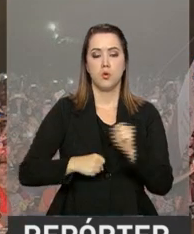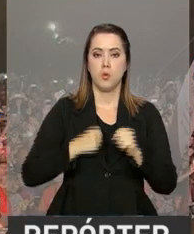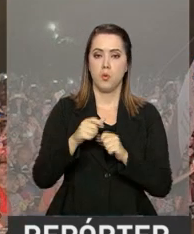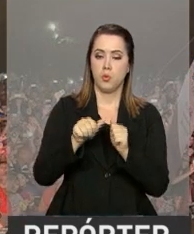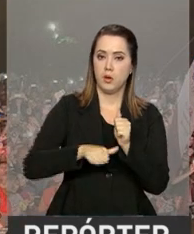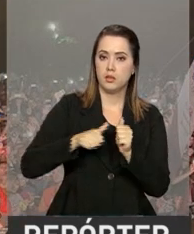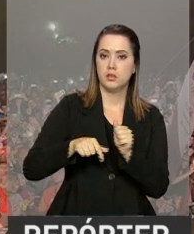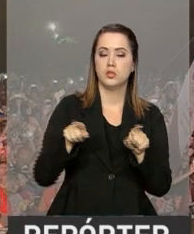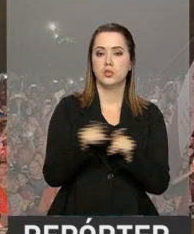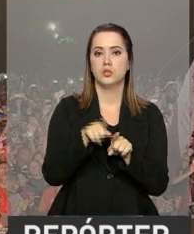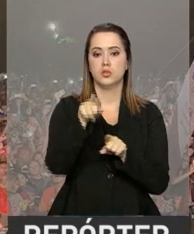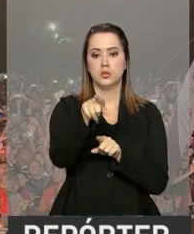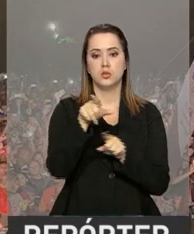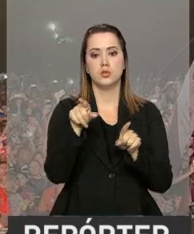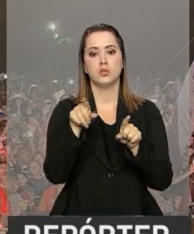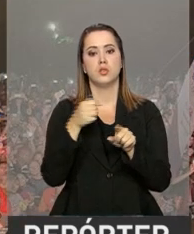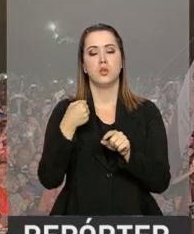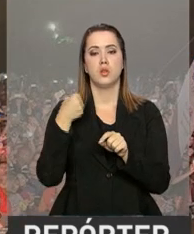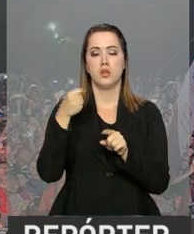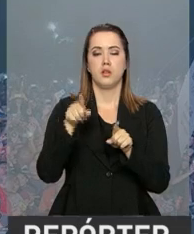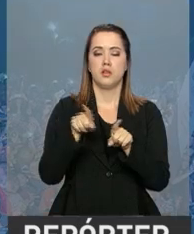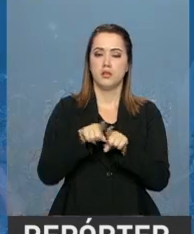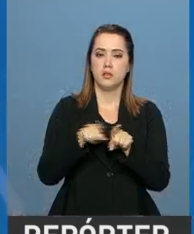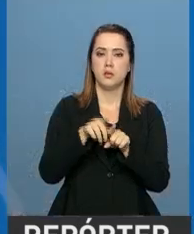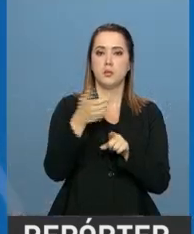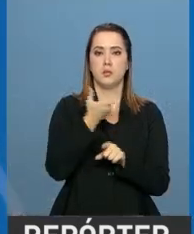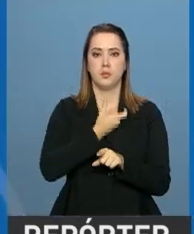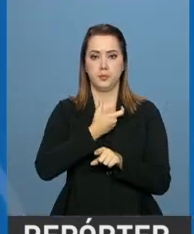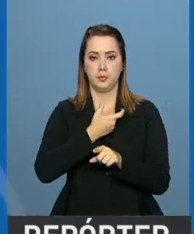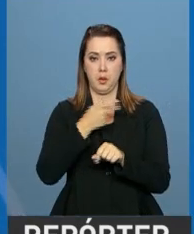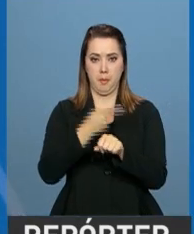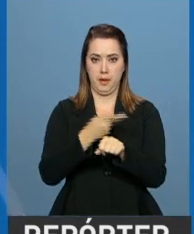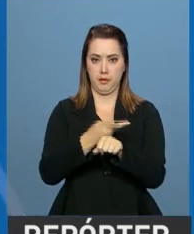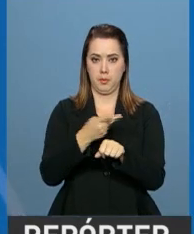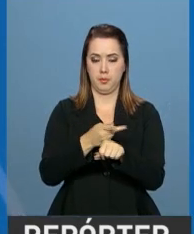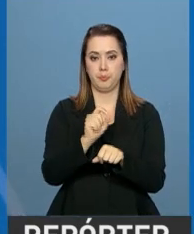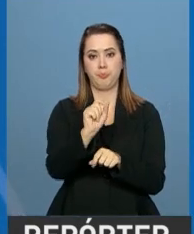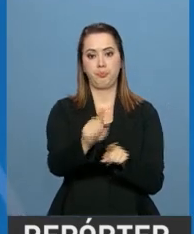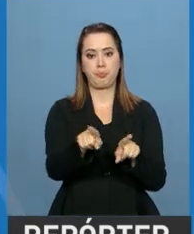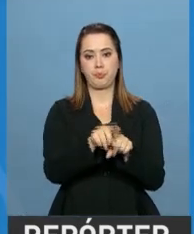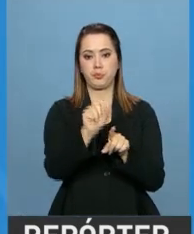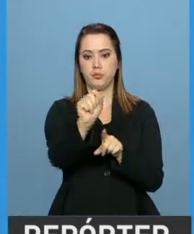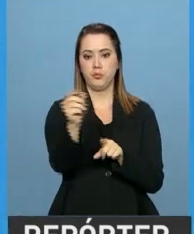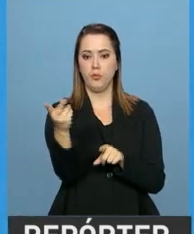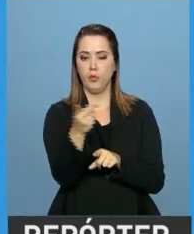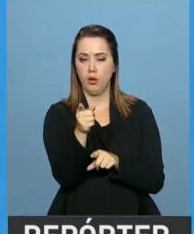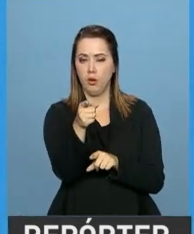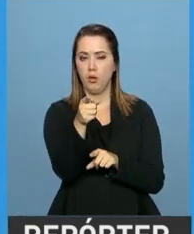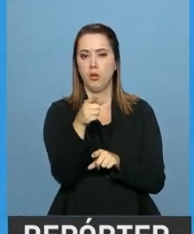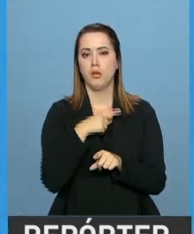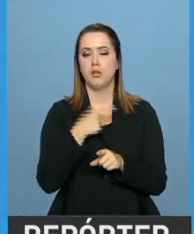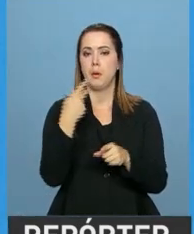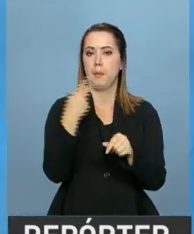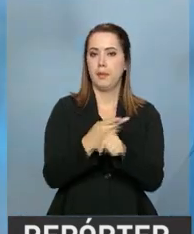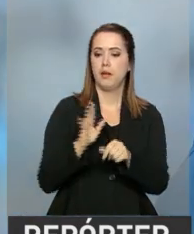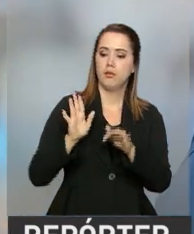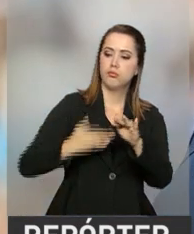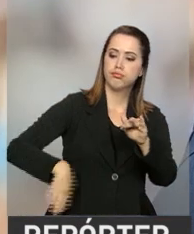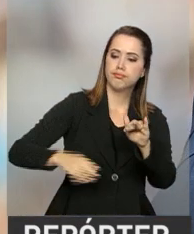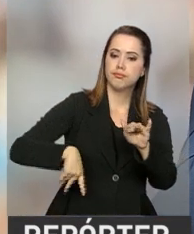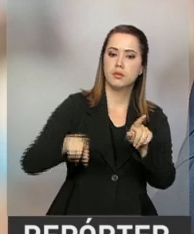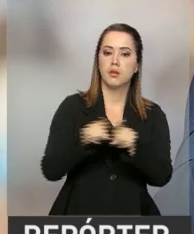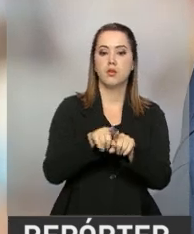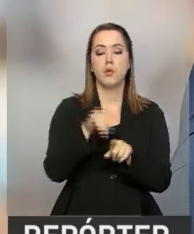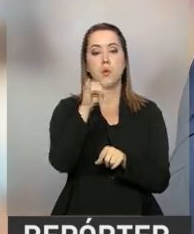e Verônica Hipólito também recebeu prata na modalidade no início da noite O Pernambucano Felipe Rodrigues ganhou a prata na natação